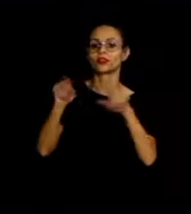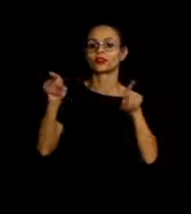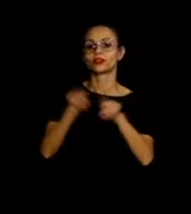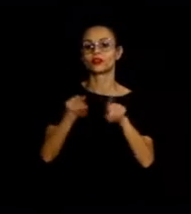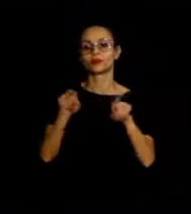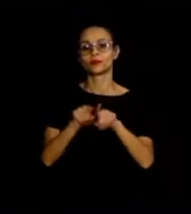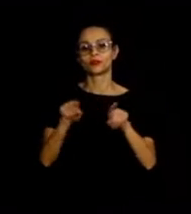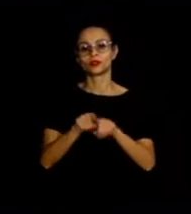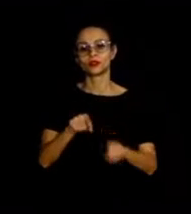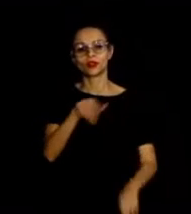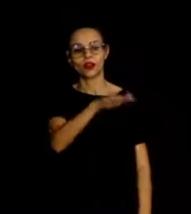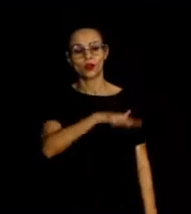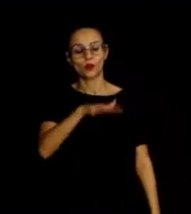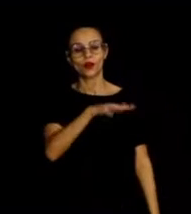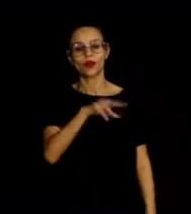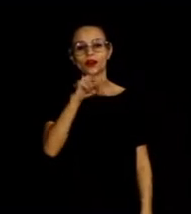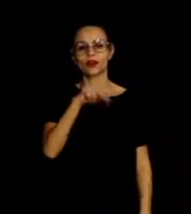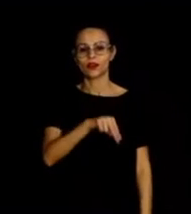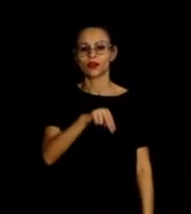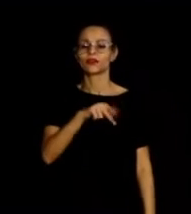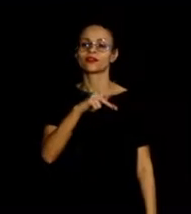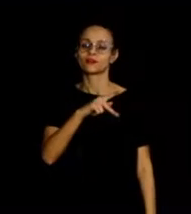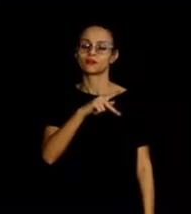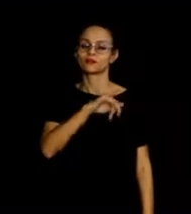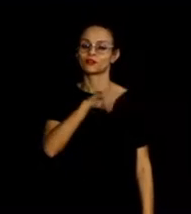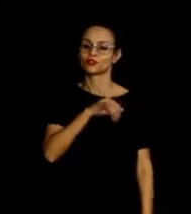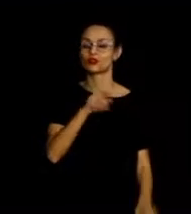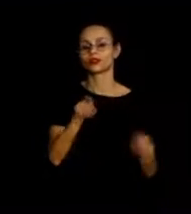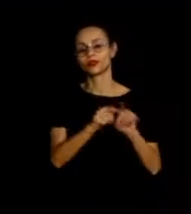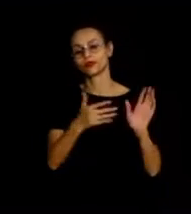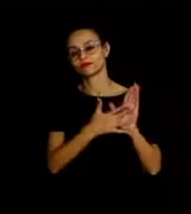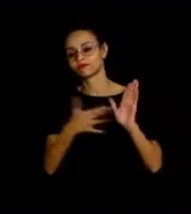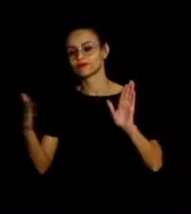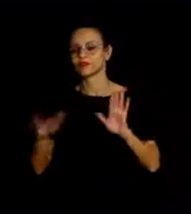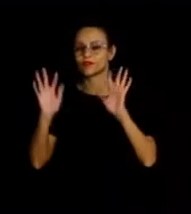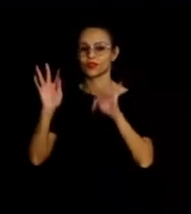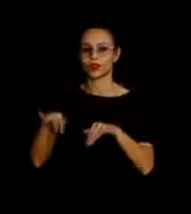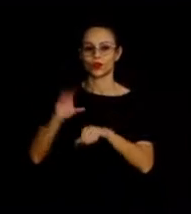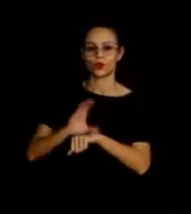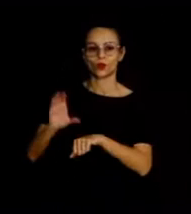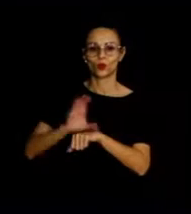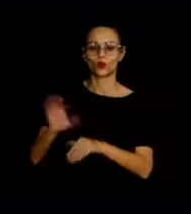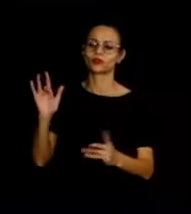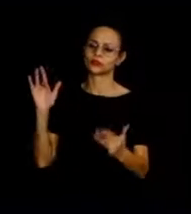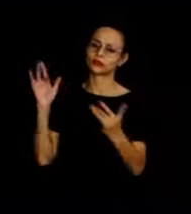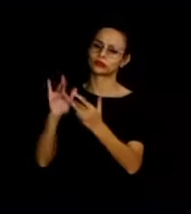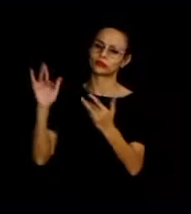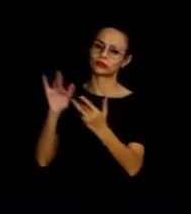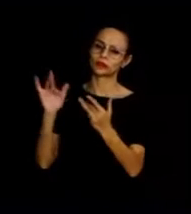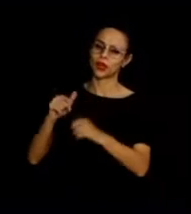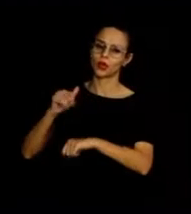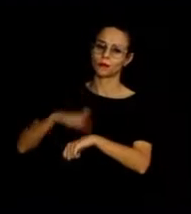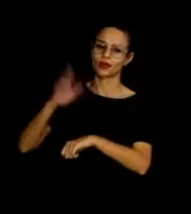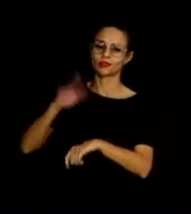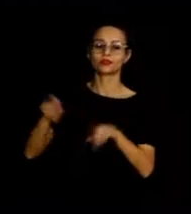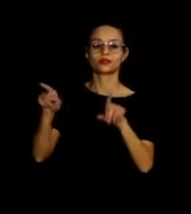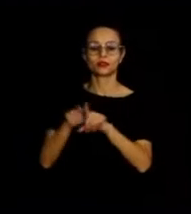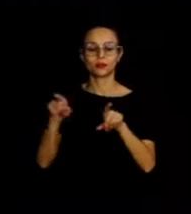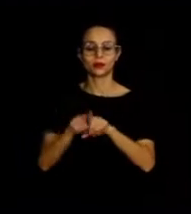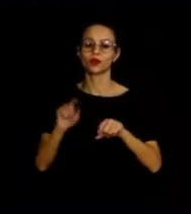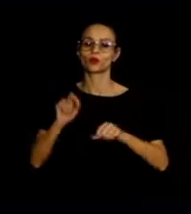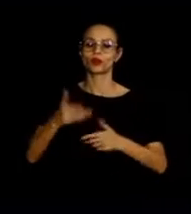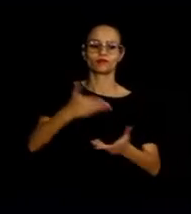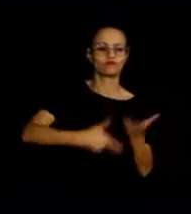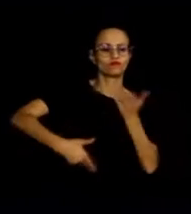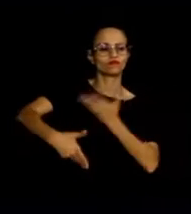no âmbito do npj mais mais para o final do curso nesse contato né mas intenso mas que também